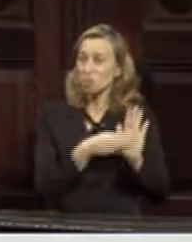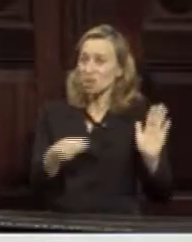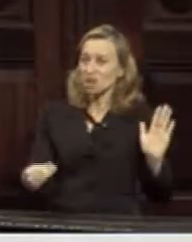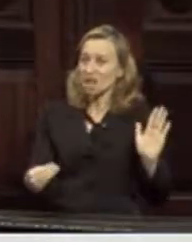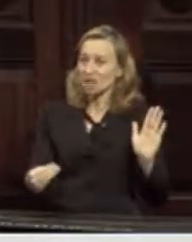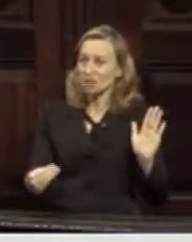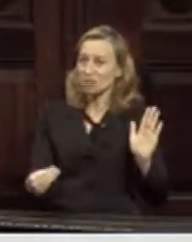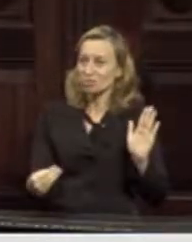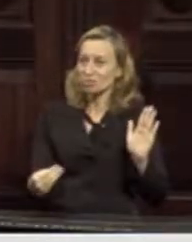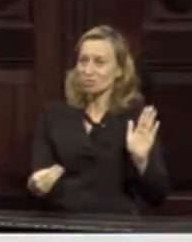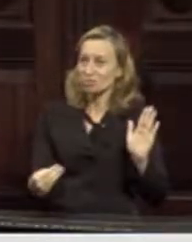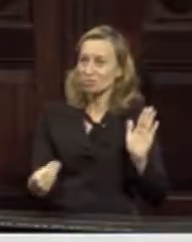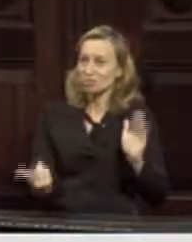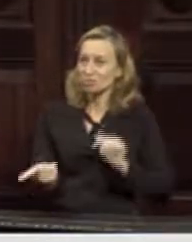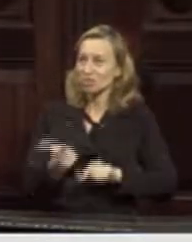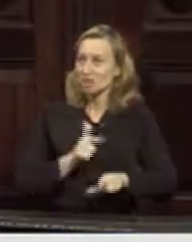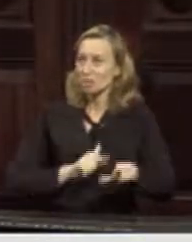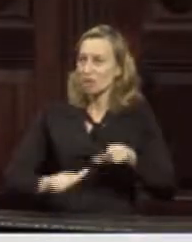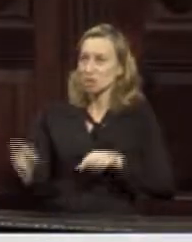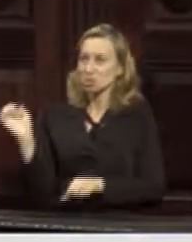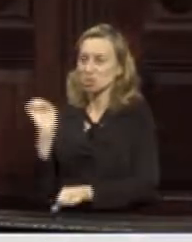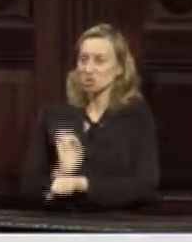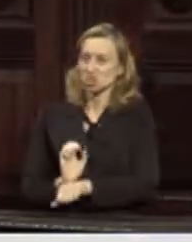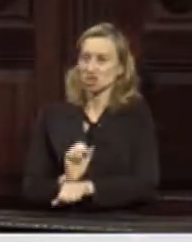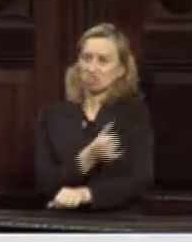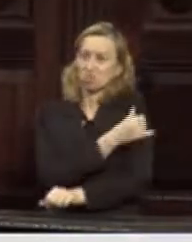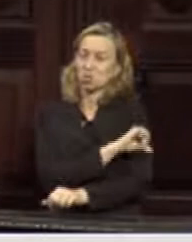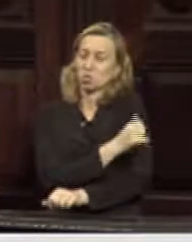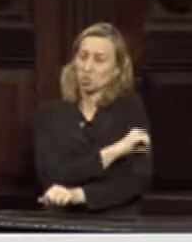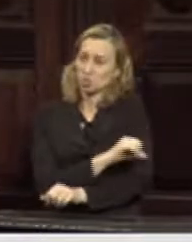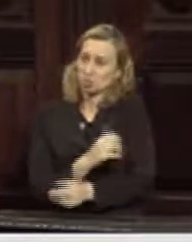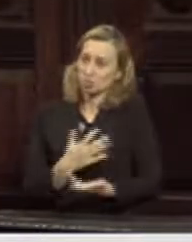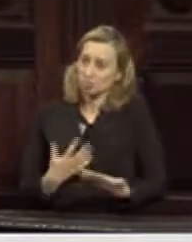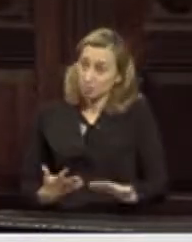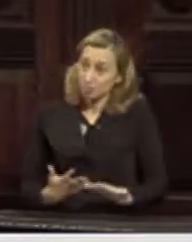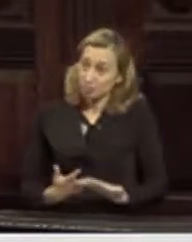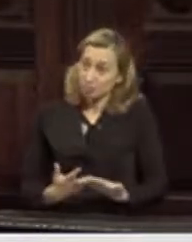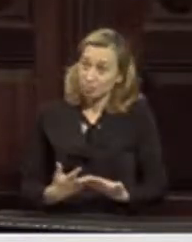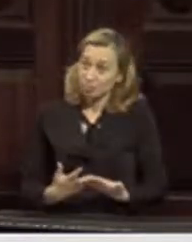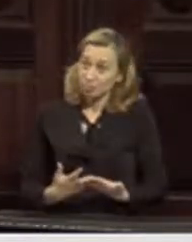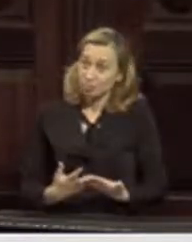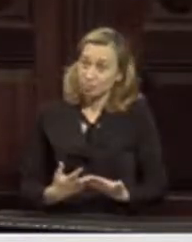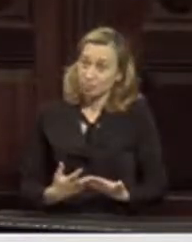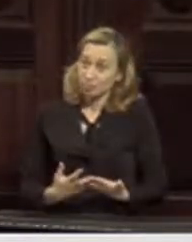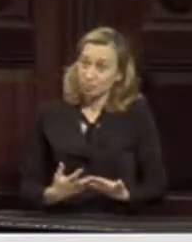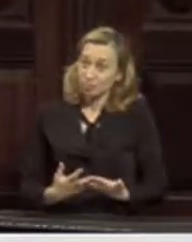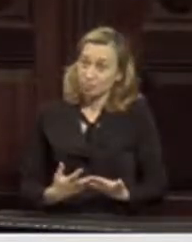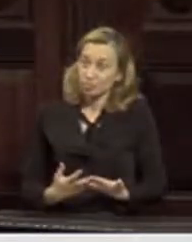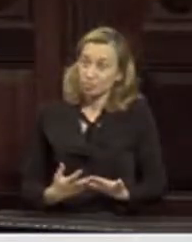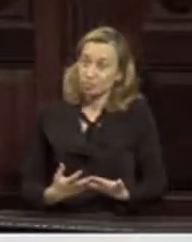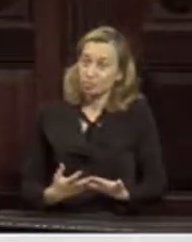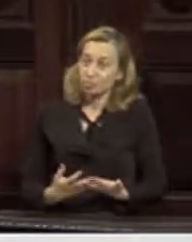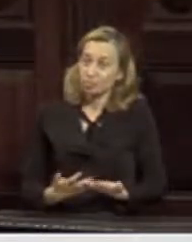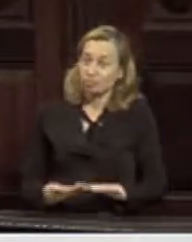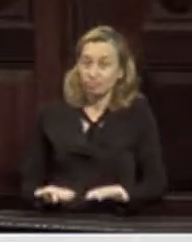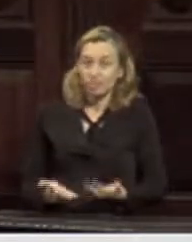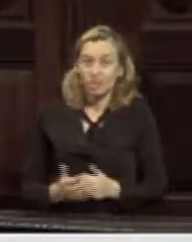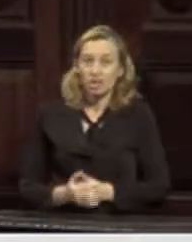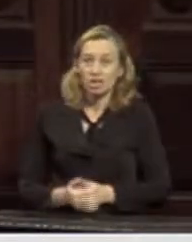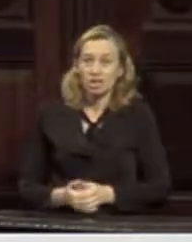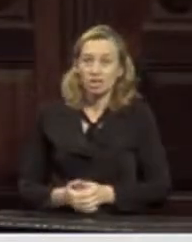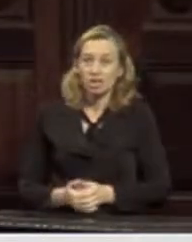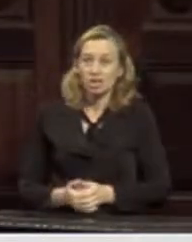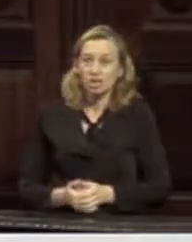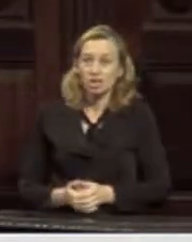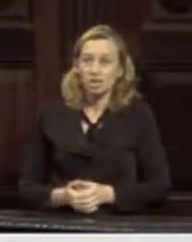o modelo que desmonta o Estado, o modelo do Estado mínimo ou do Estado nenhum, que aqui